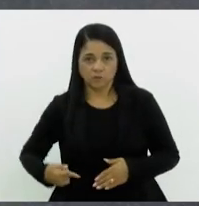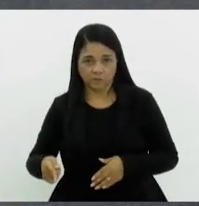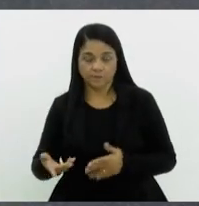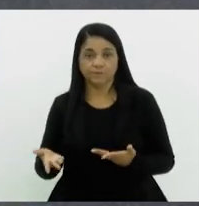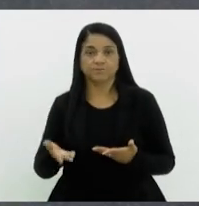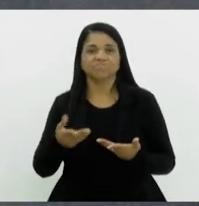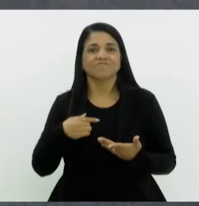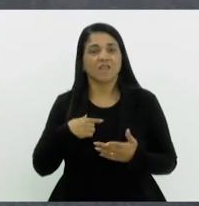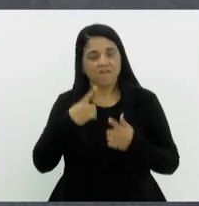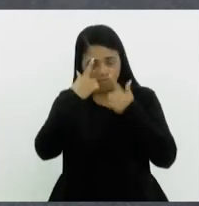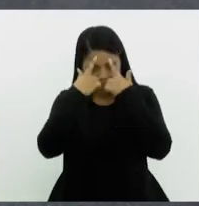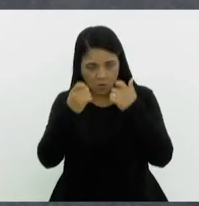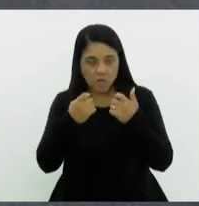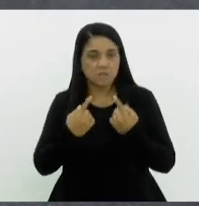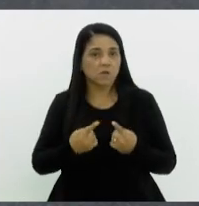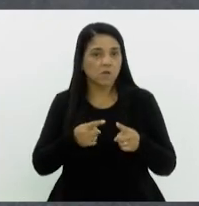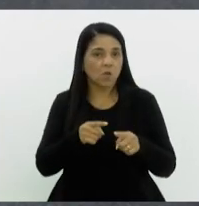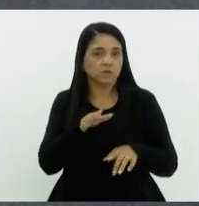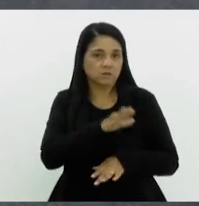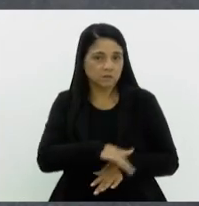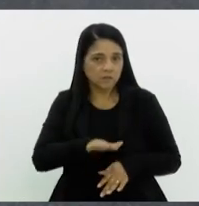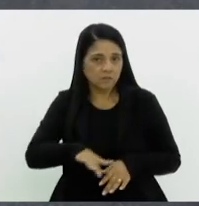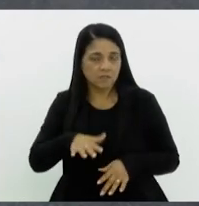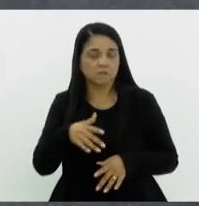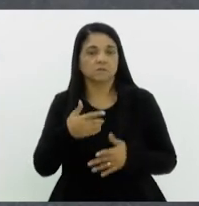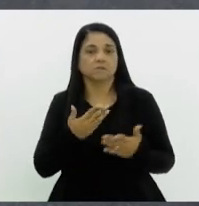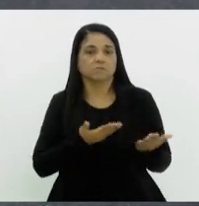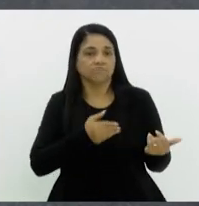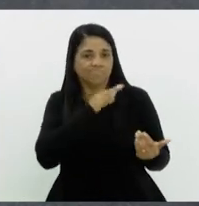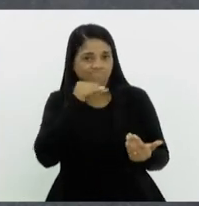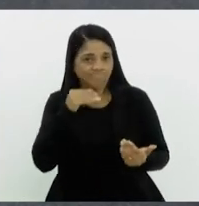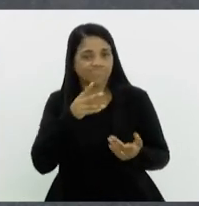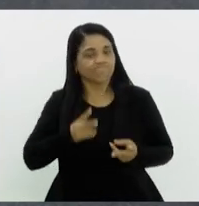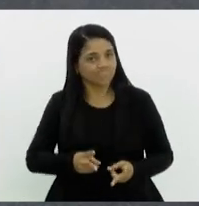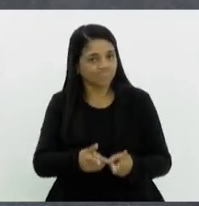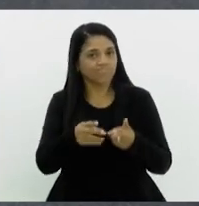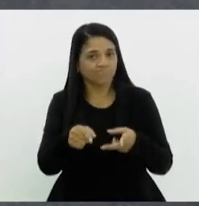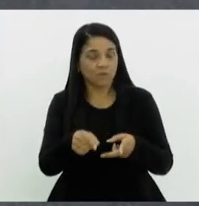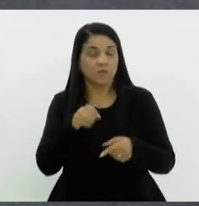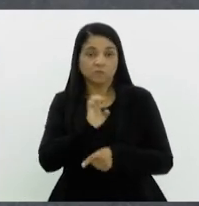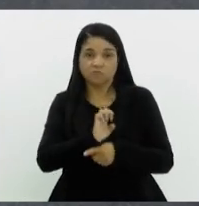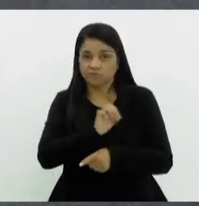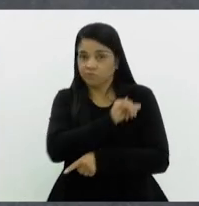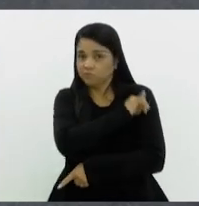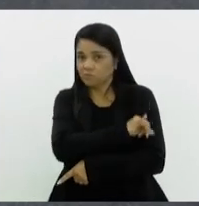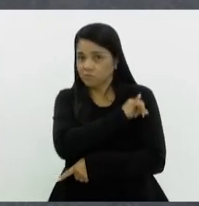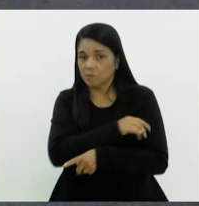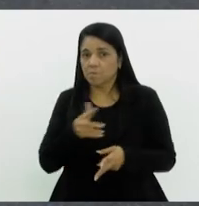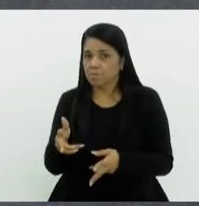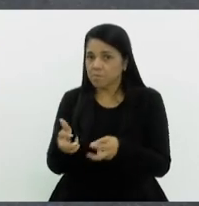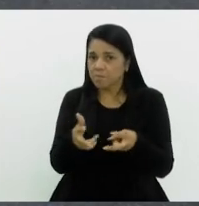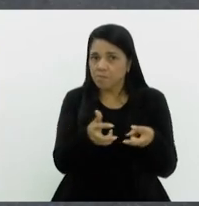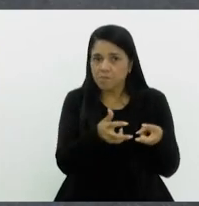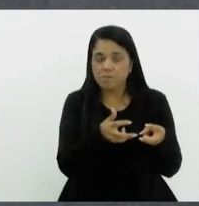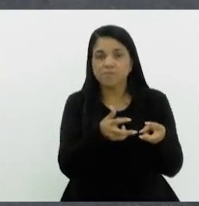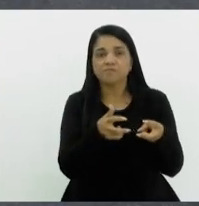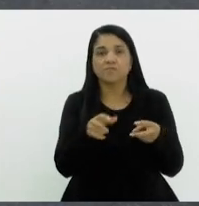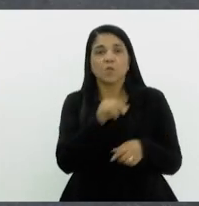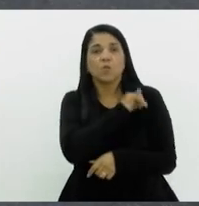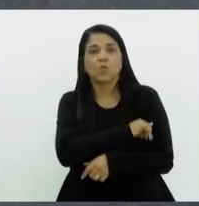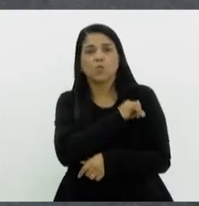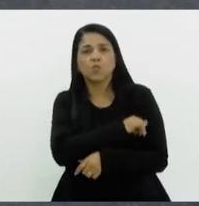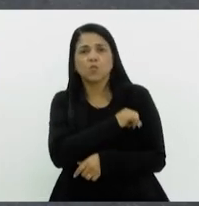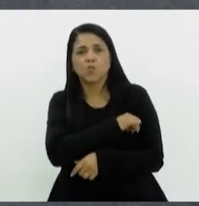contra as nossas crianças e adolescentes, elas são patentes. E no estado do Rio de Janeiro, a gente vê o Rio de